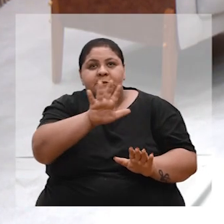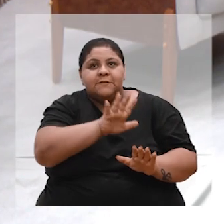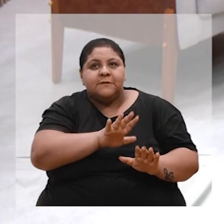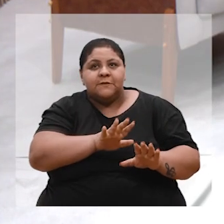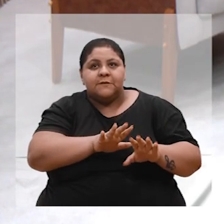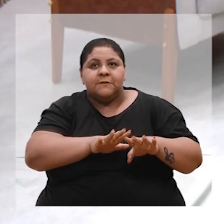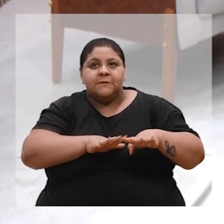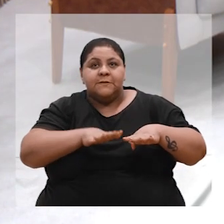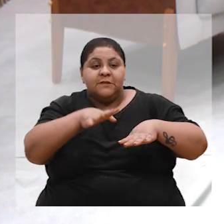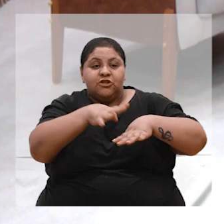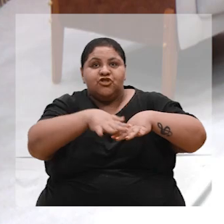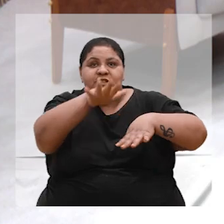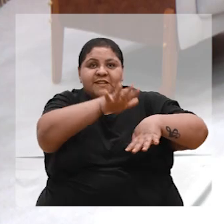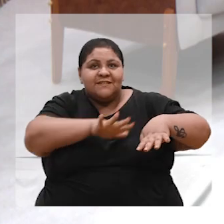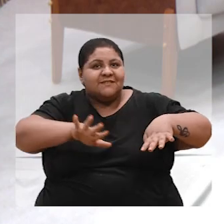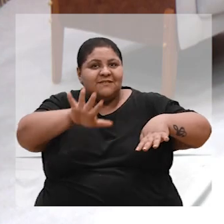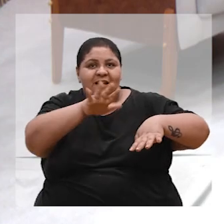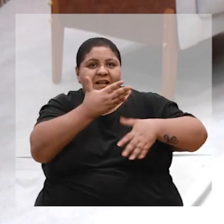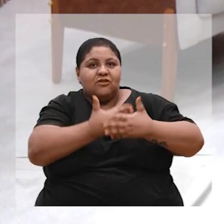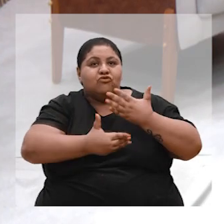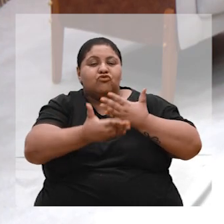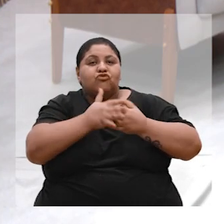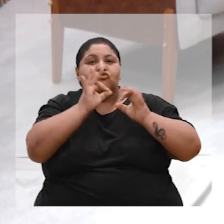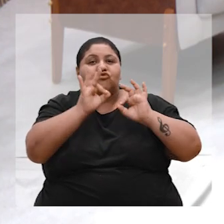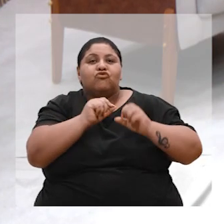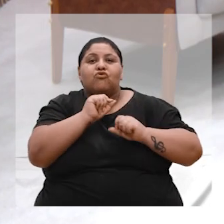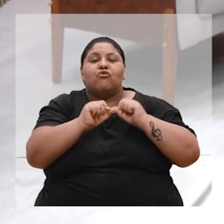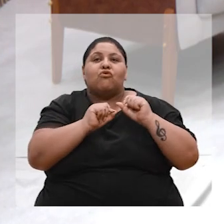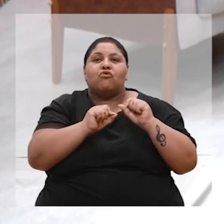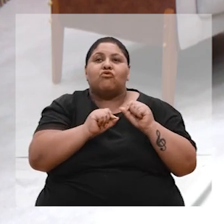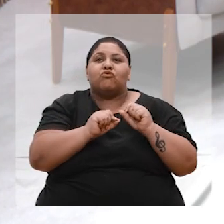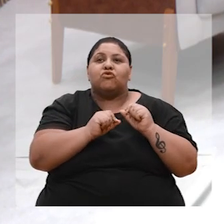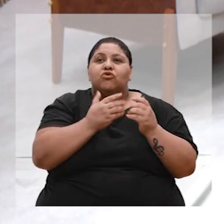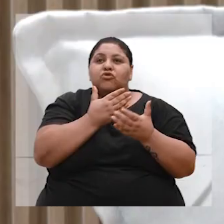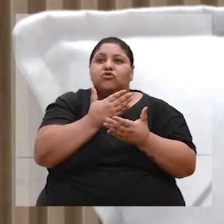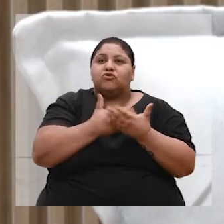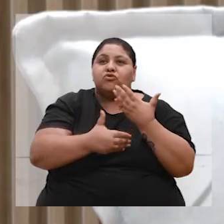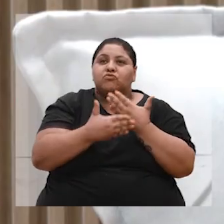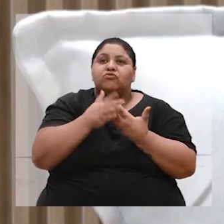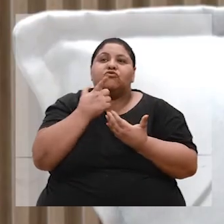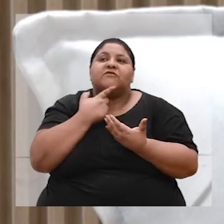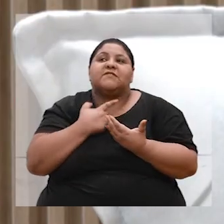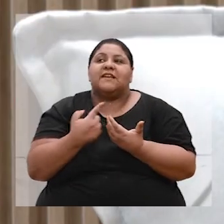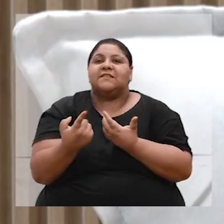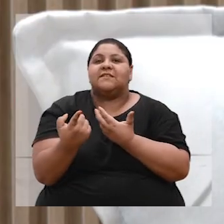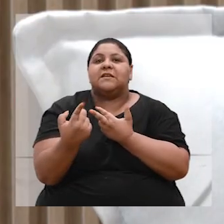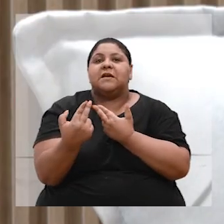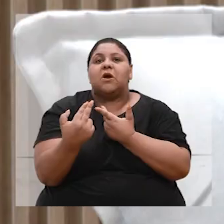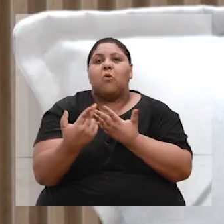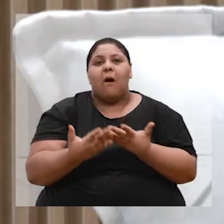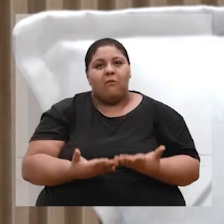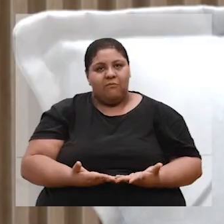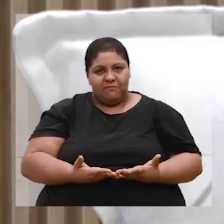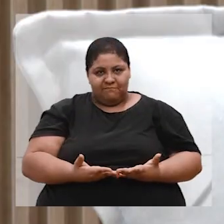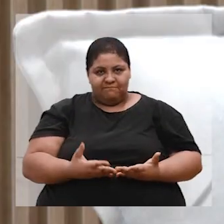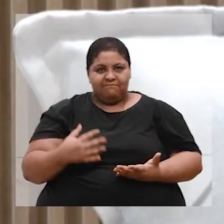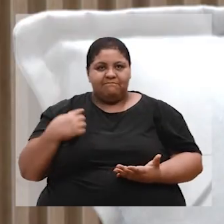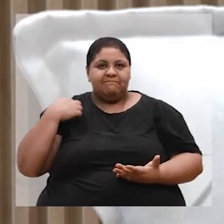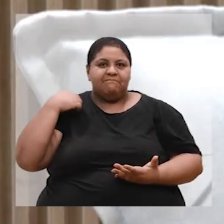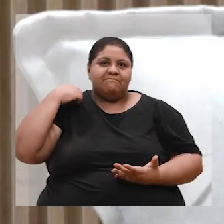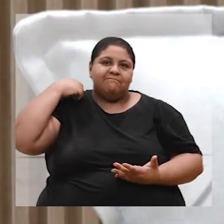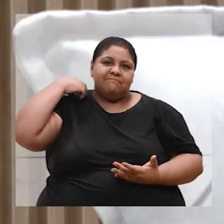a área de exatas, e tudo certo, né? O que seria do mundo se todo mundo gostasse da mesma coisa, né?